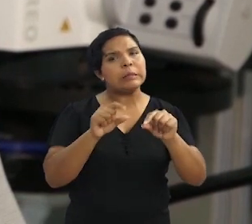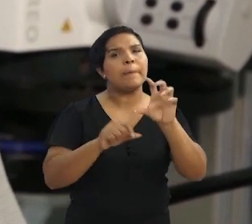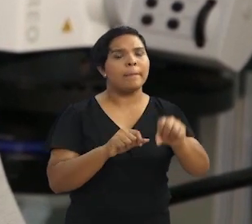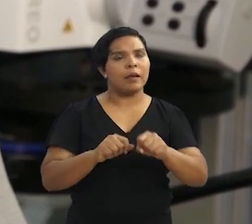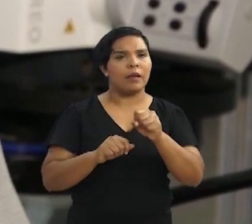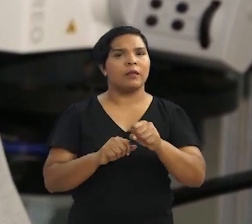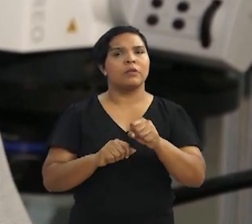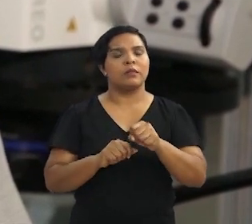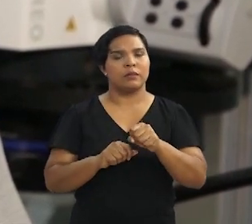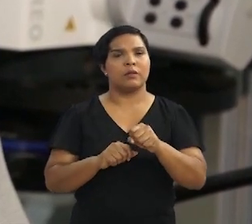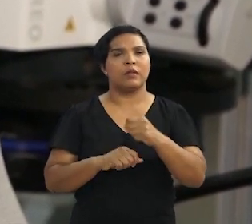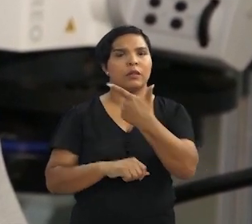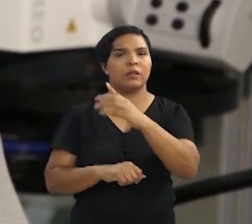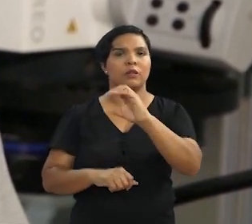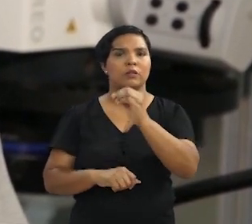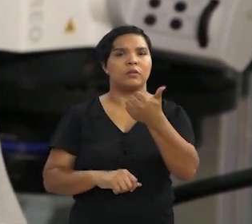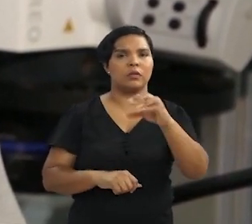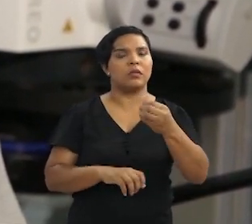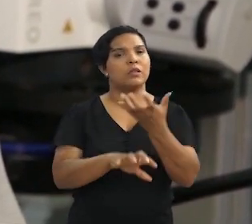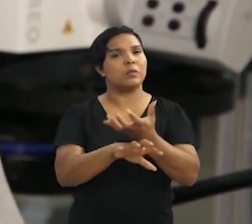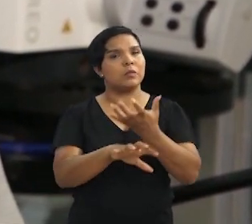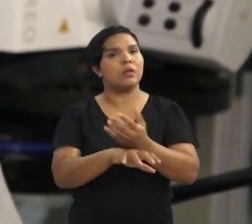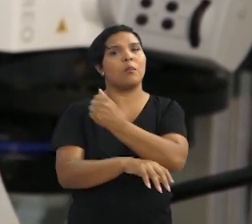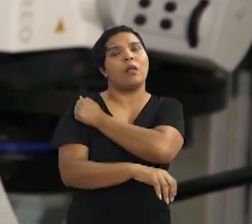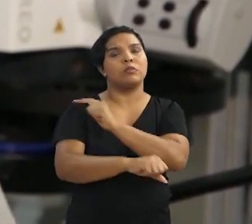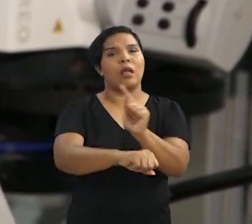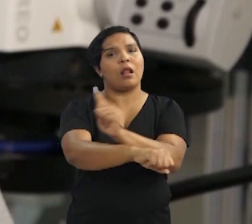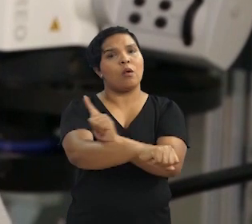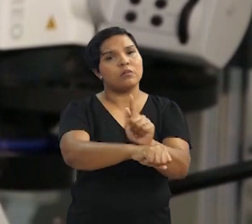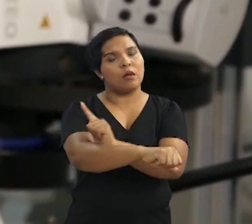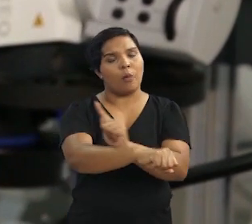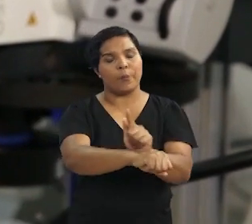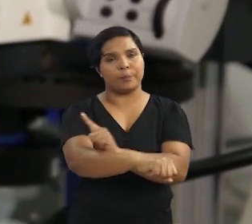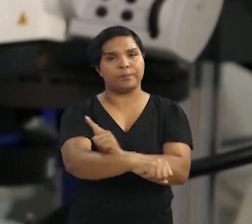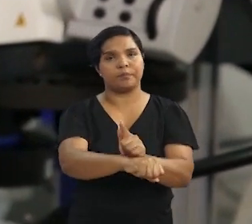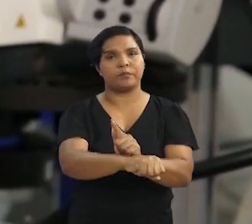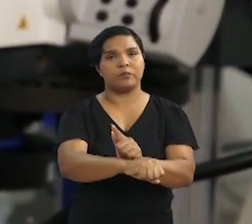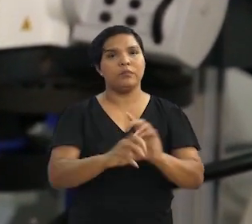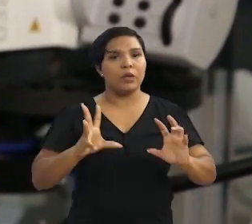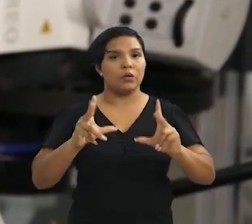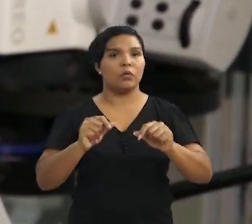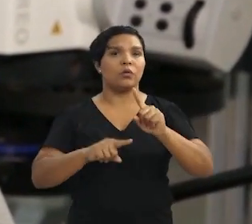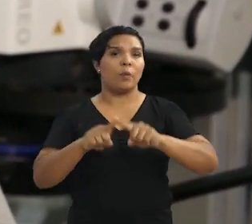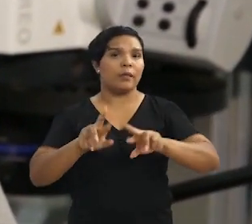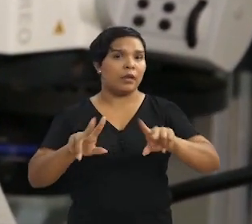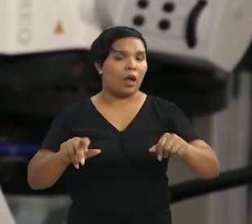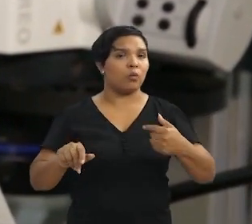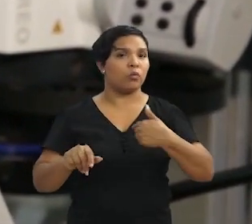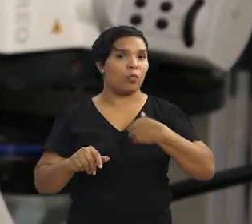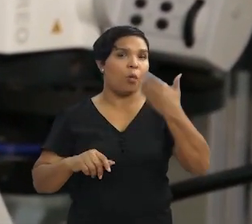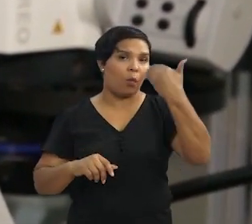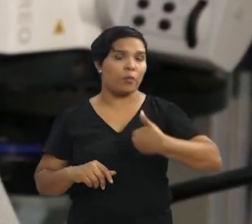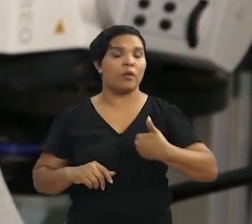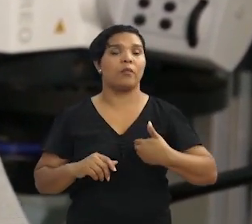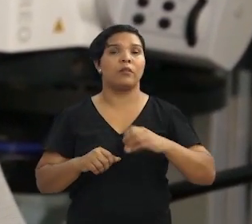gente tinha coletado lá em 2019, né, numa disciplina com os alunos de graduação e tudo. E aí, todo esse material estava